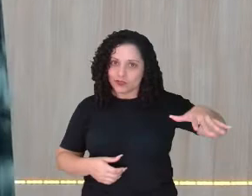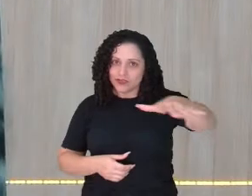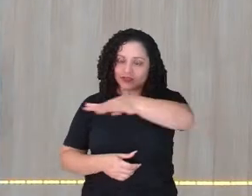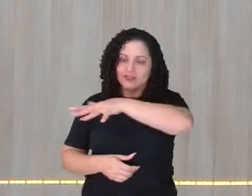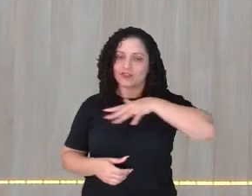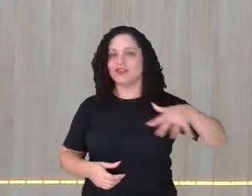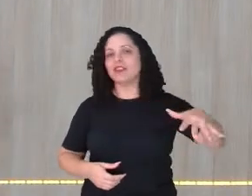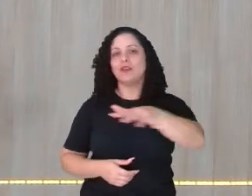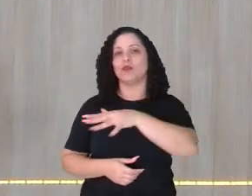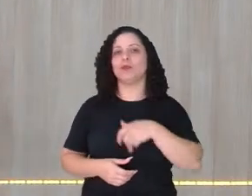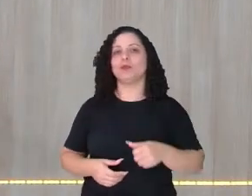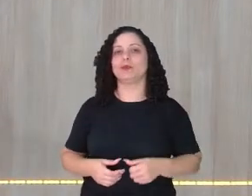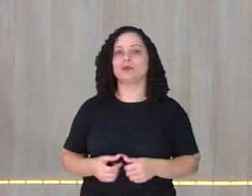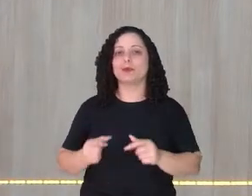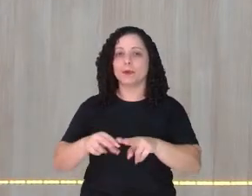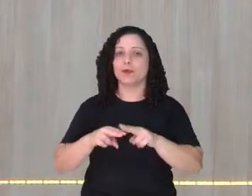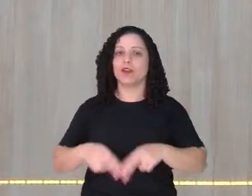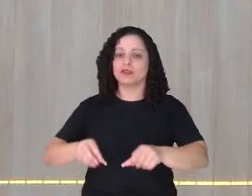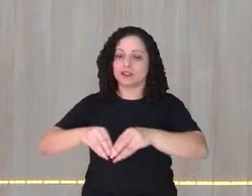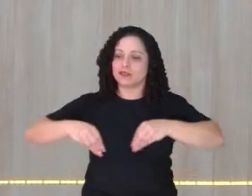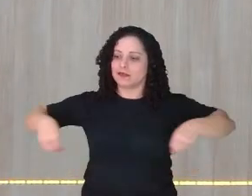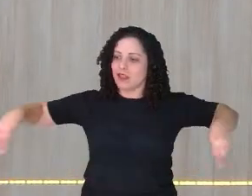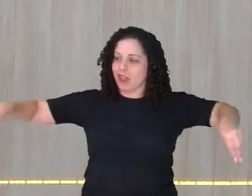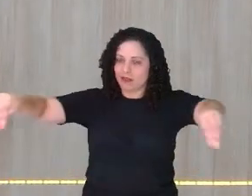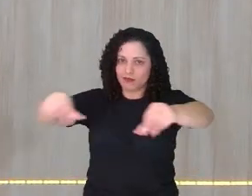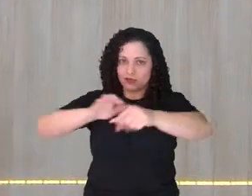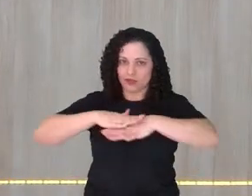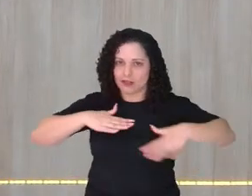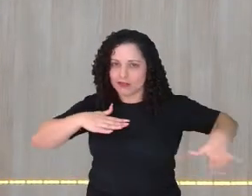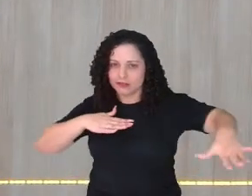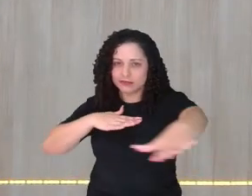os grandes latifúndios, né? As grandes